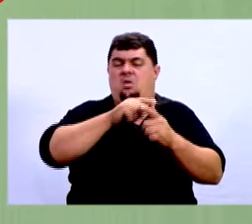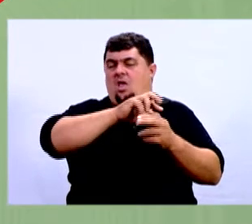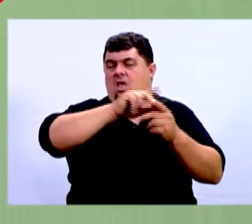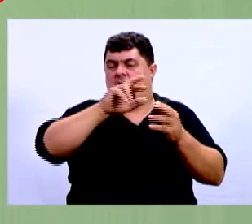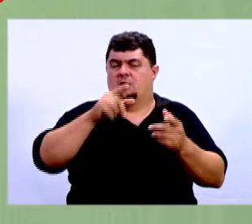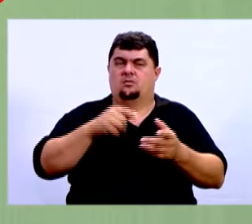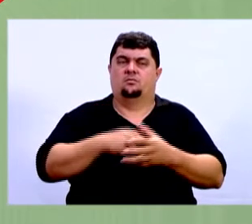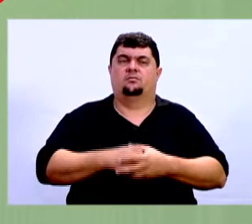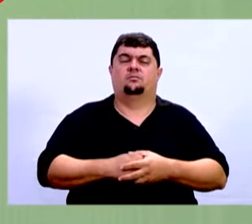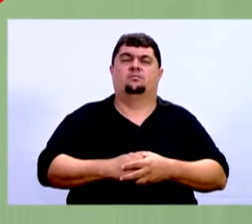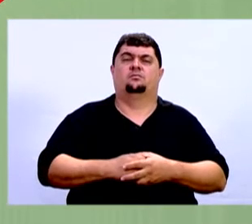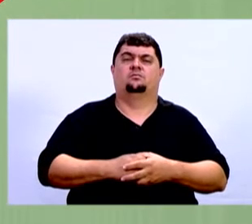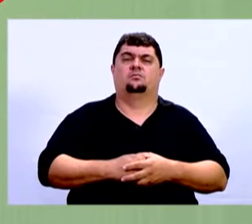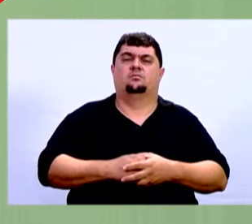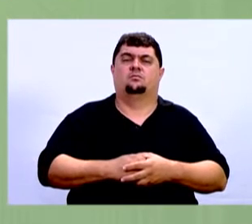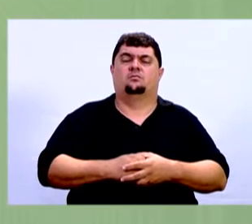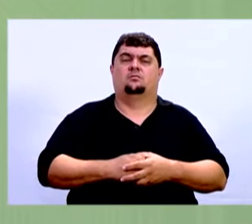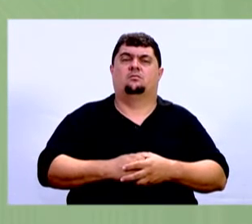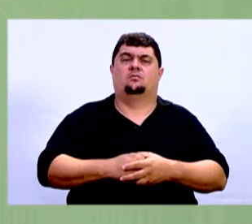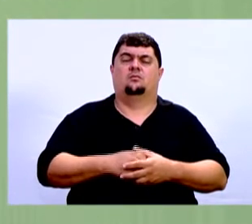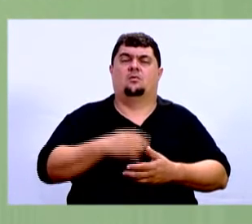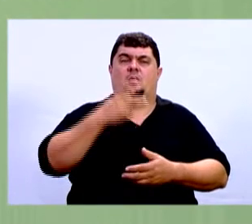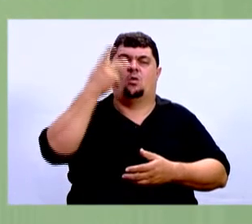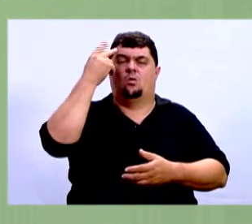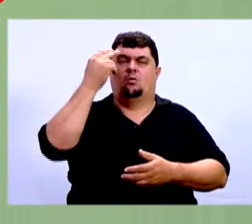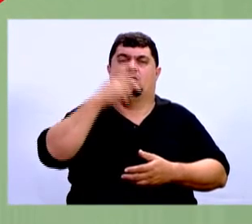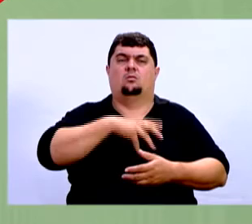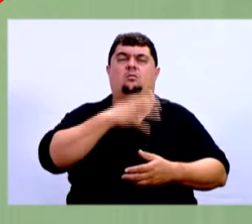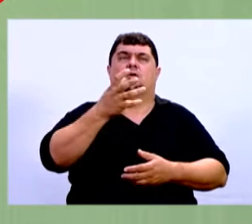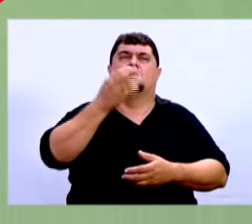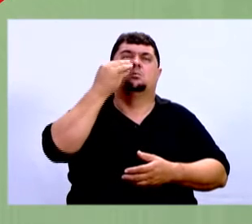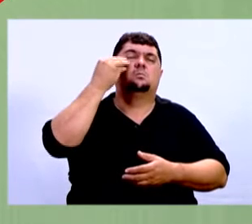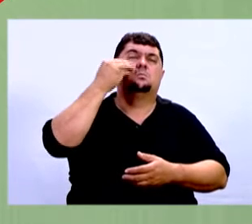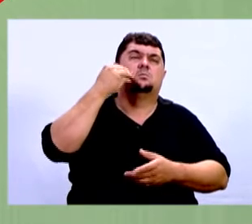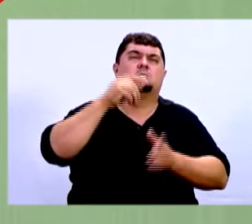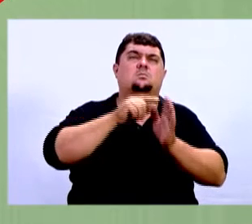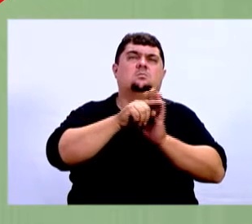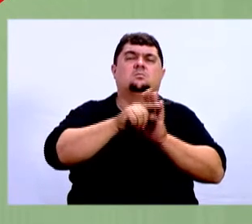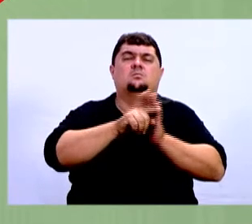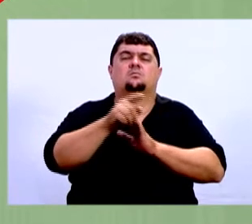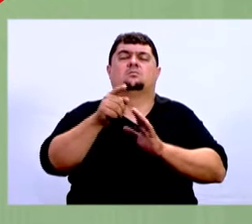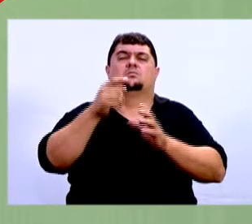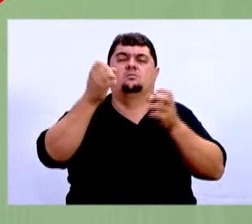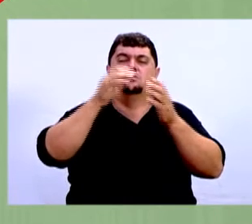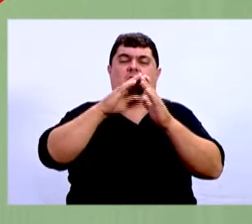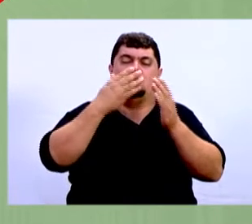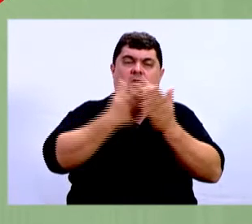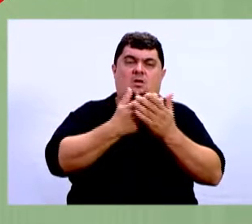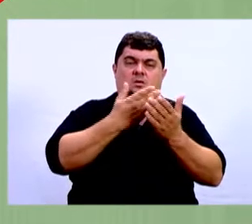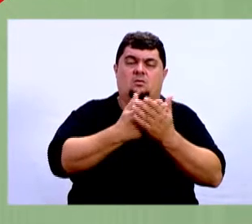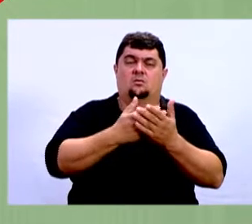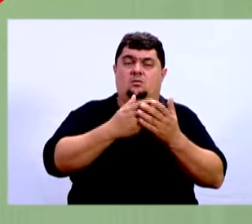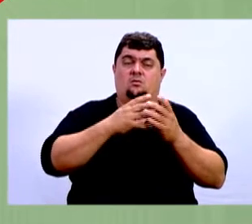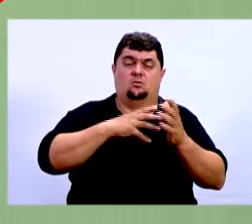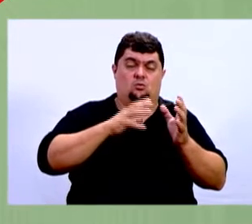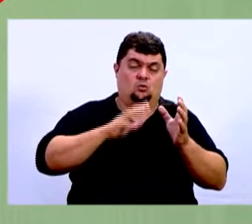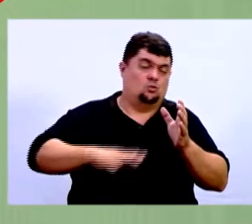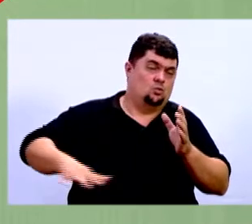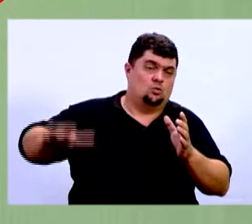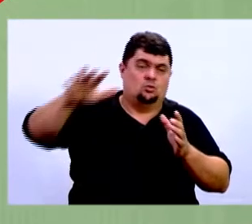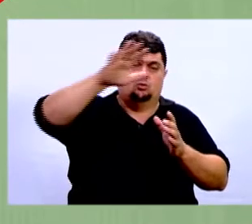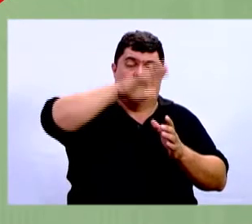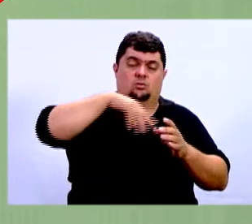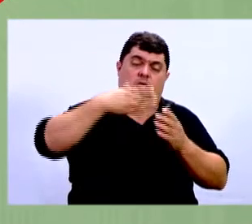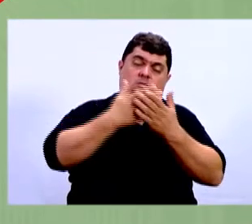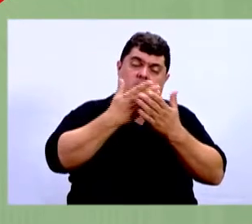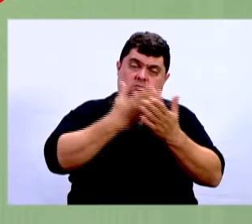complexidades. Normalmente você quer fazer uma pesquisa na sua escola, envolve a escola toda, então normalmente é um estudo de